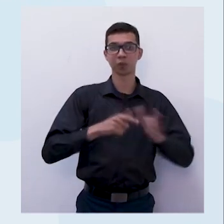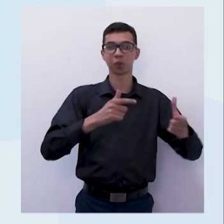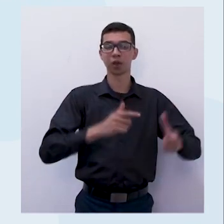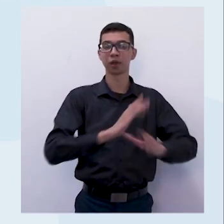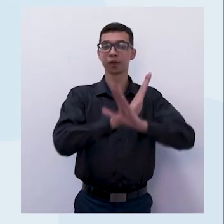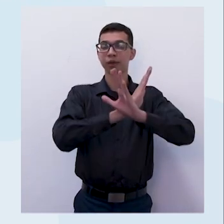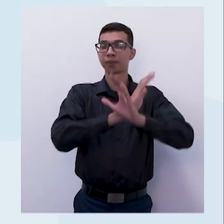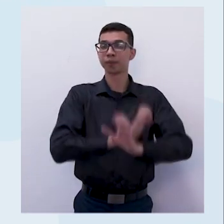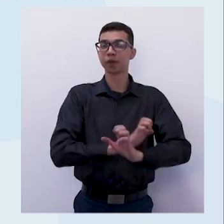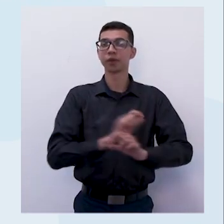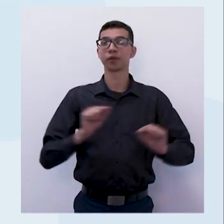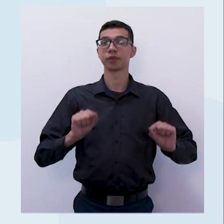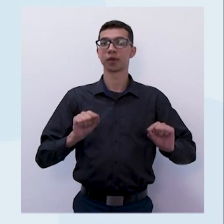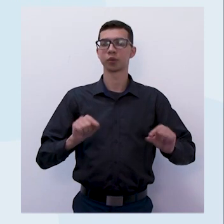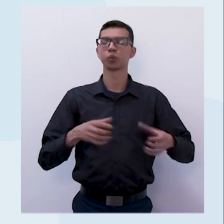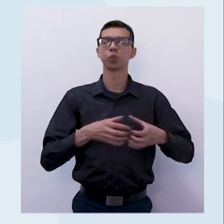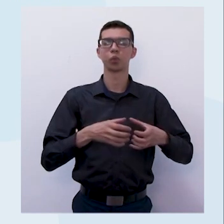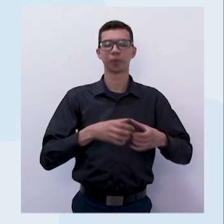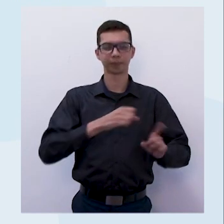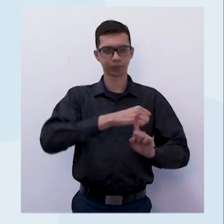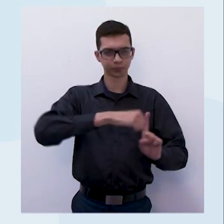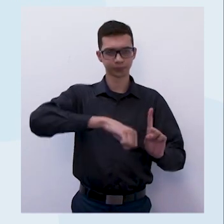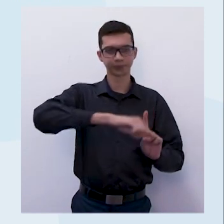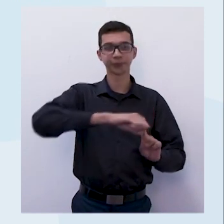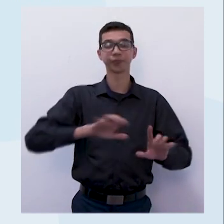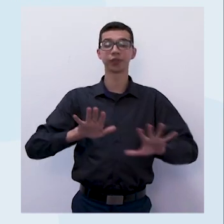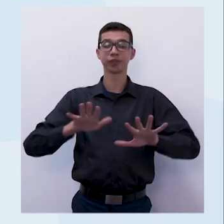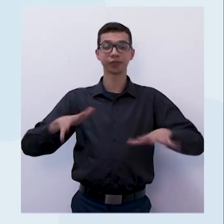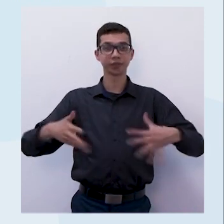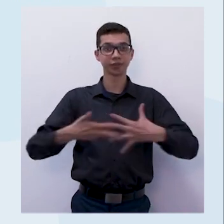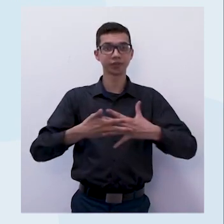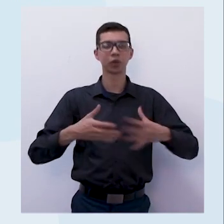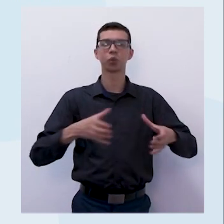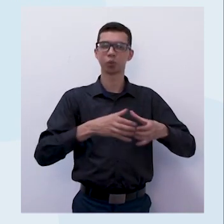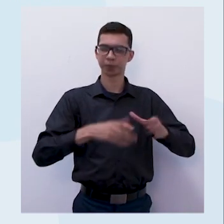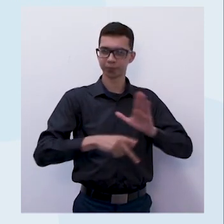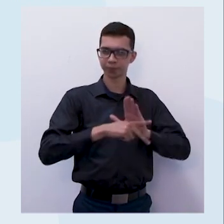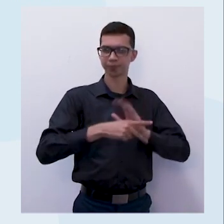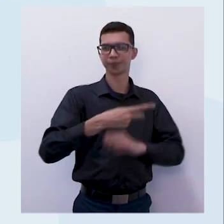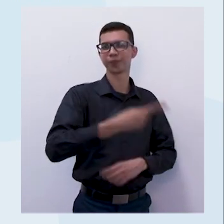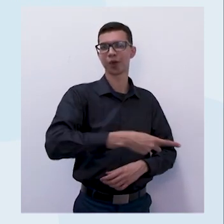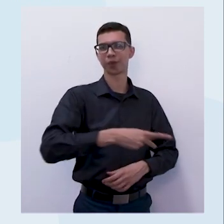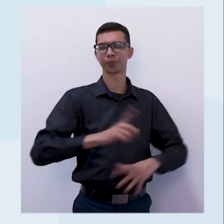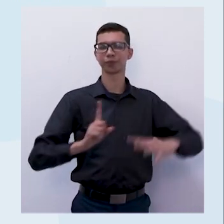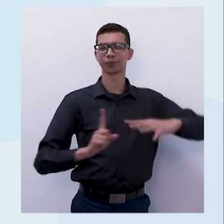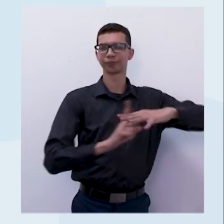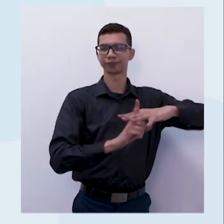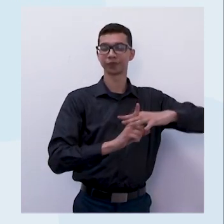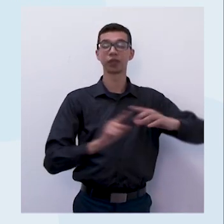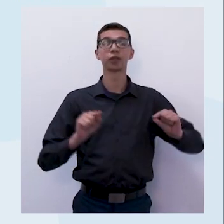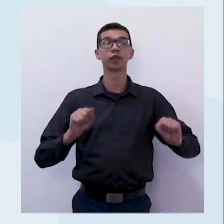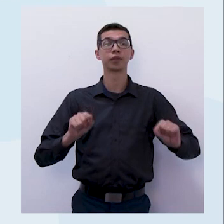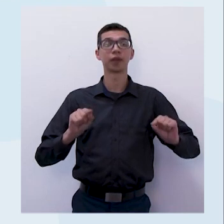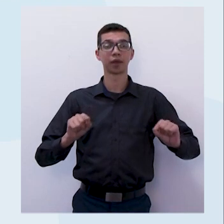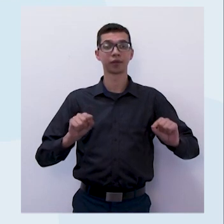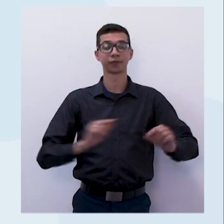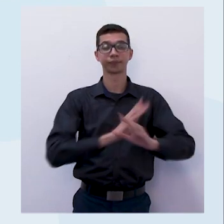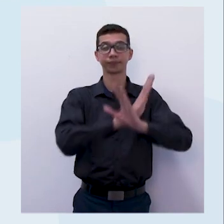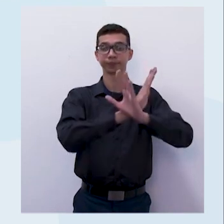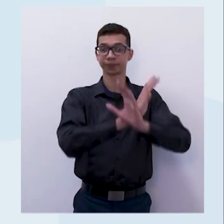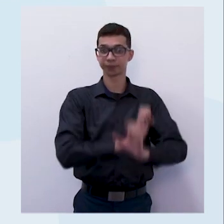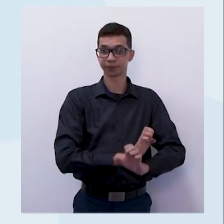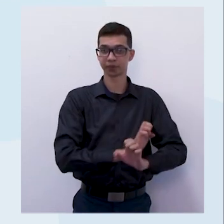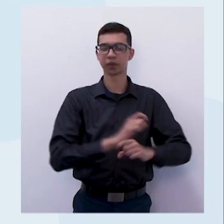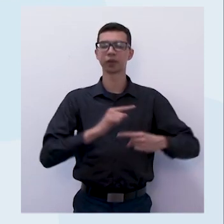grupo social. A questão da cidadania está ligada a este grupo. Os espartanos eram os descendentes dos dórios,